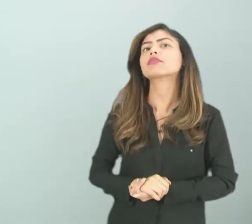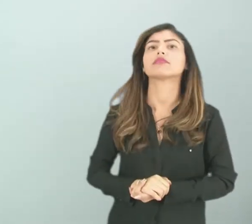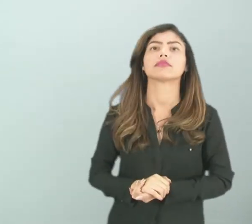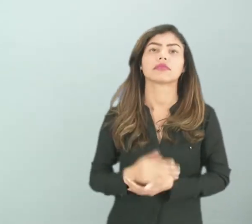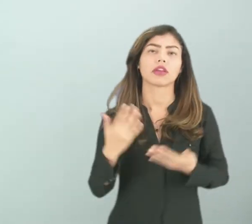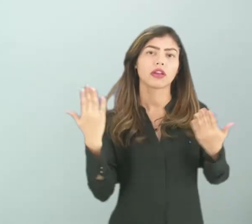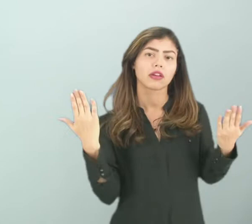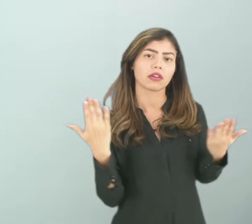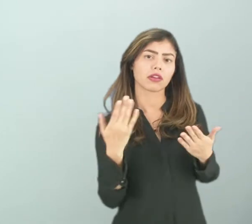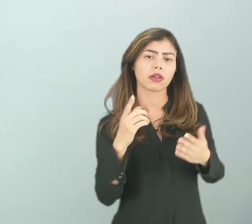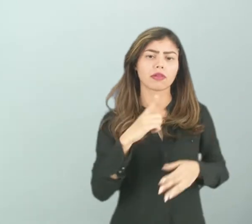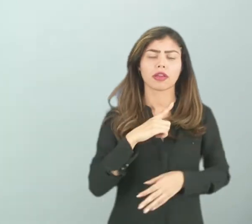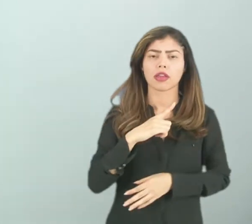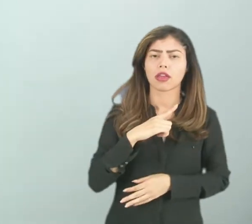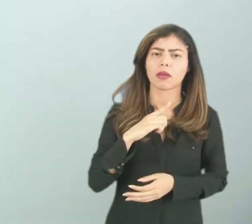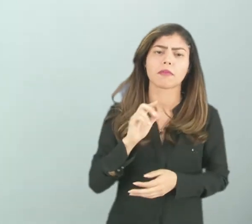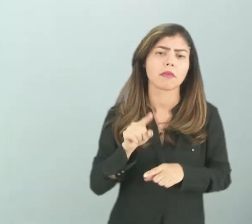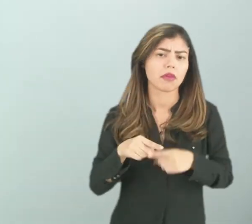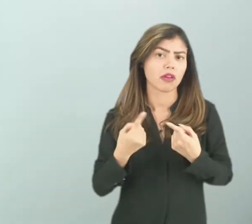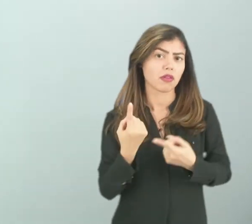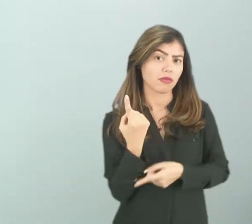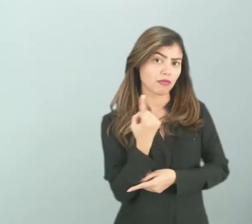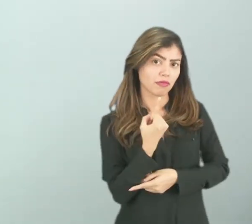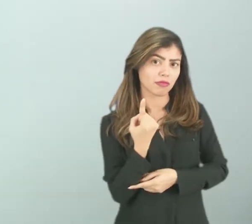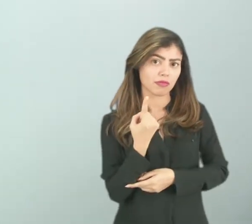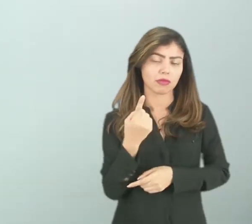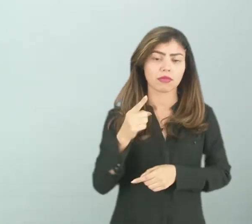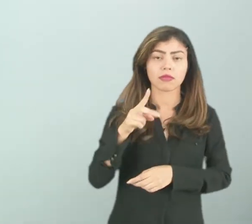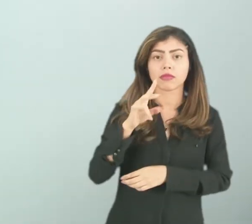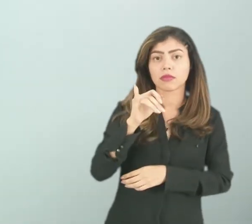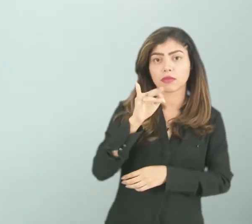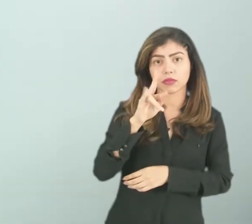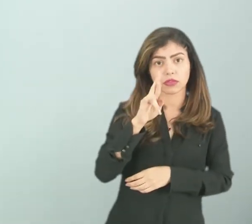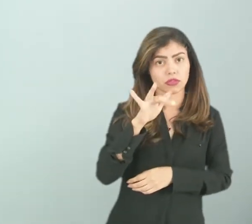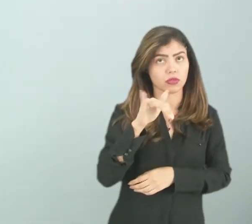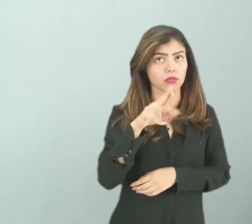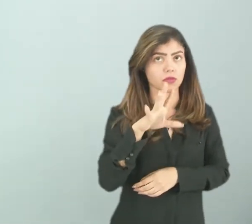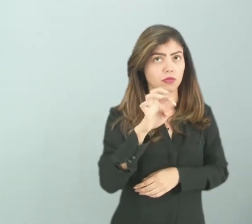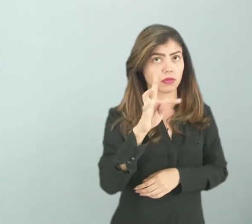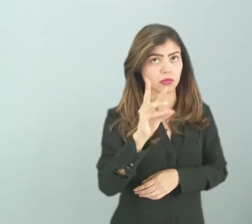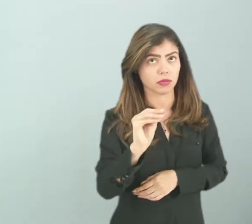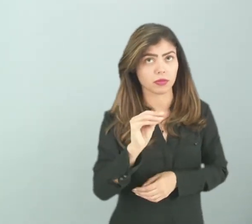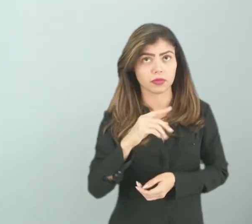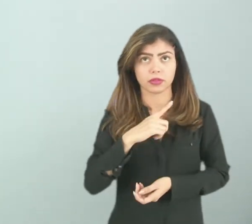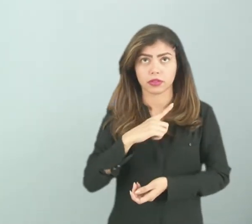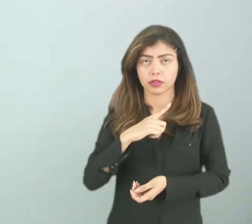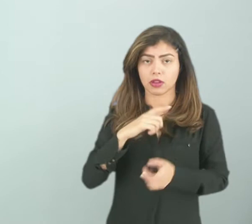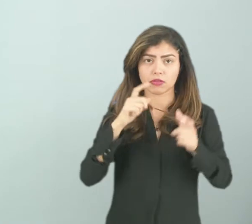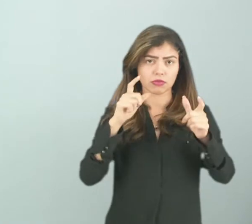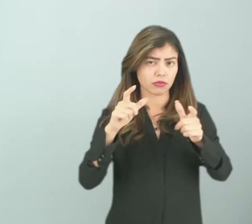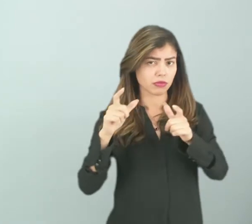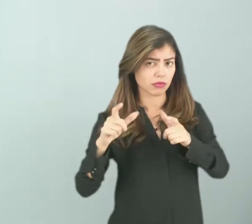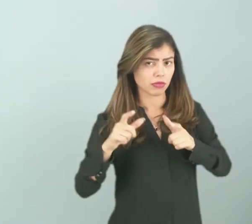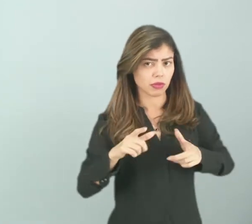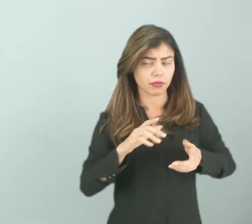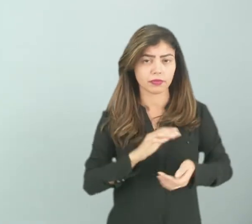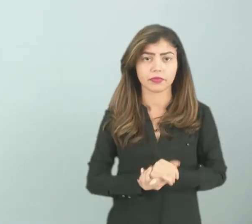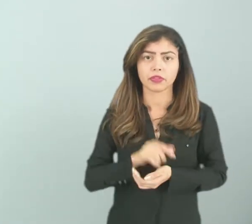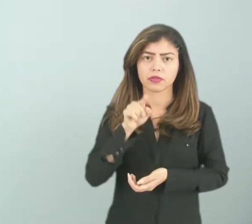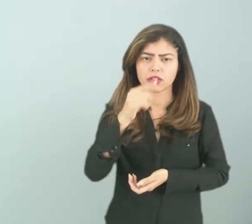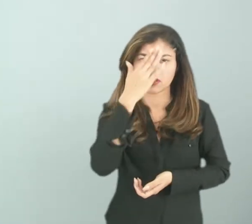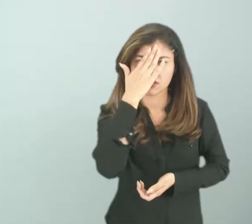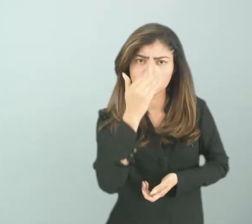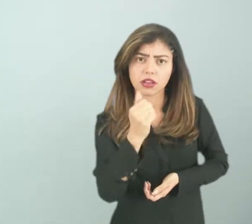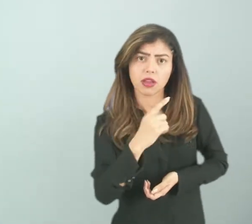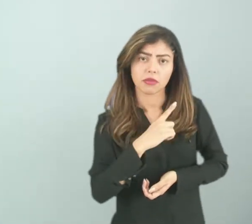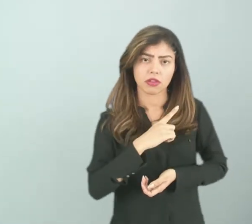nós vamos para mais um instrumento, aprender sobre os instrumentos de localização. Você sabe